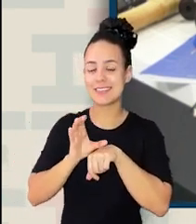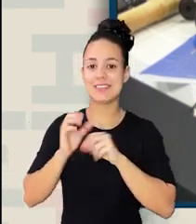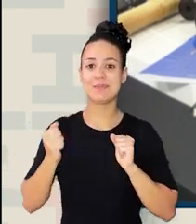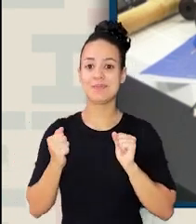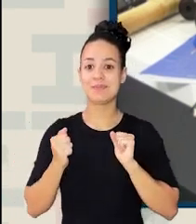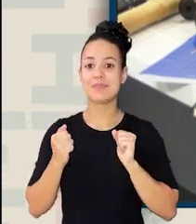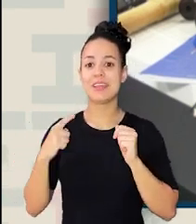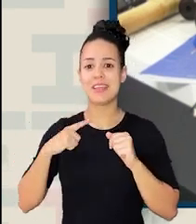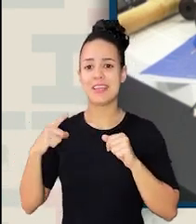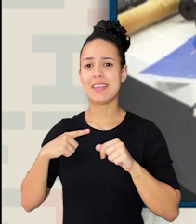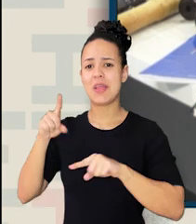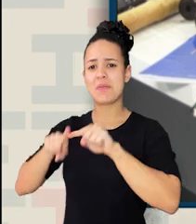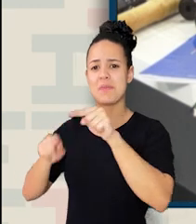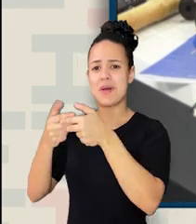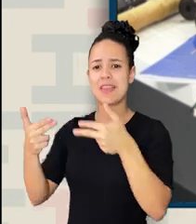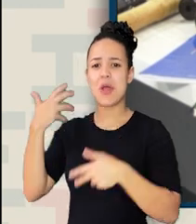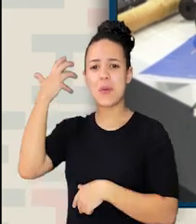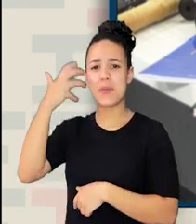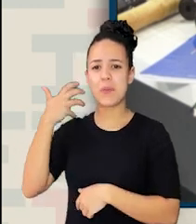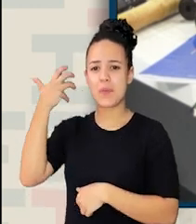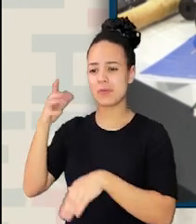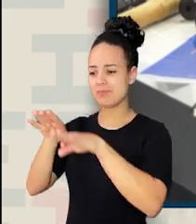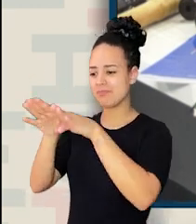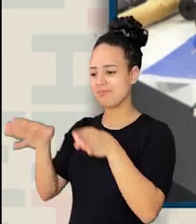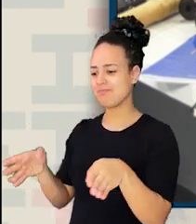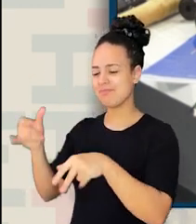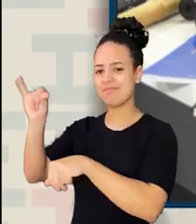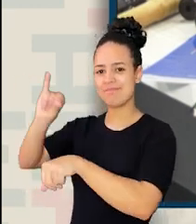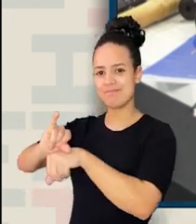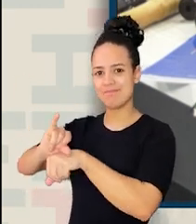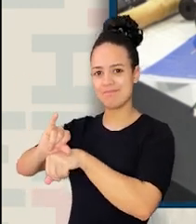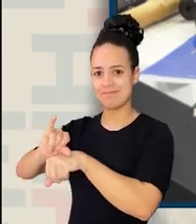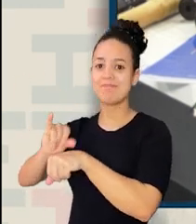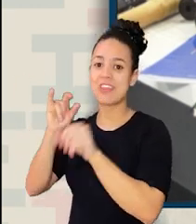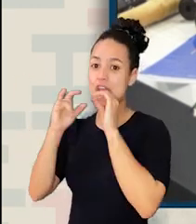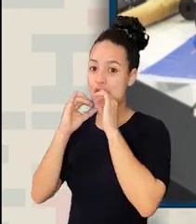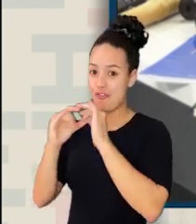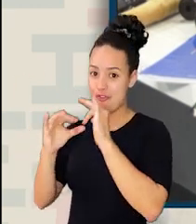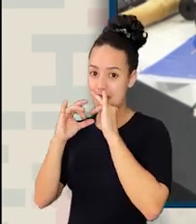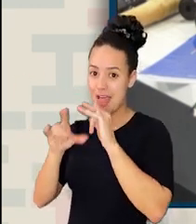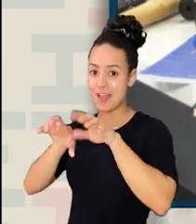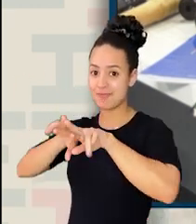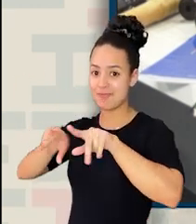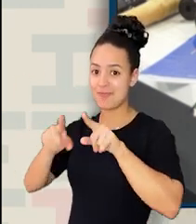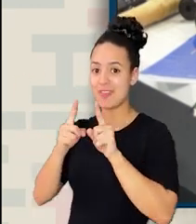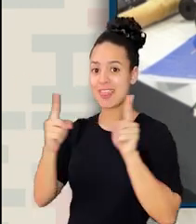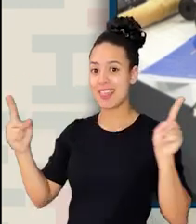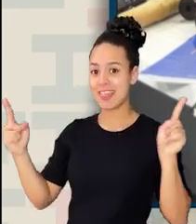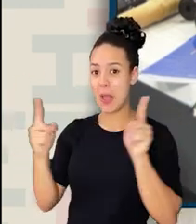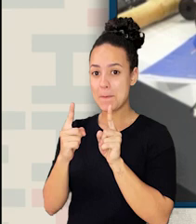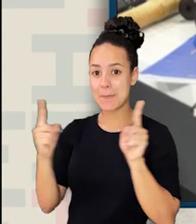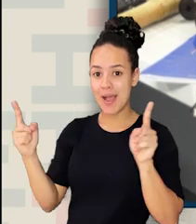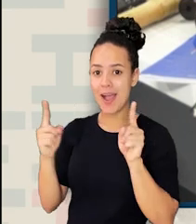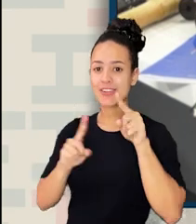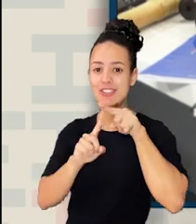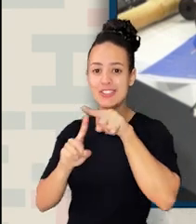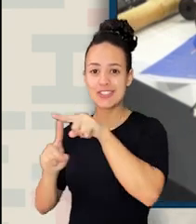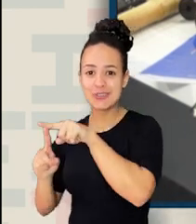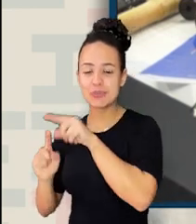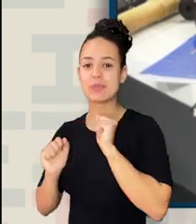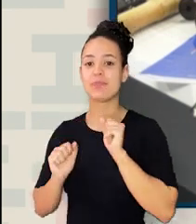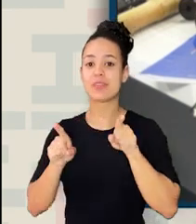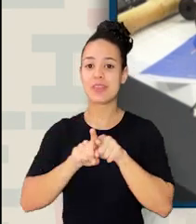acompanhada de diversos instrumentos musicais sobre uma mesa, flautas doces de diversos tamanhos e formatos e